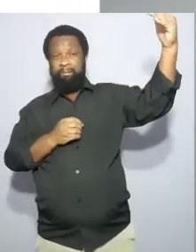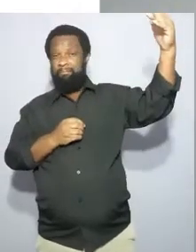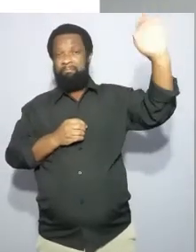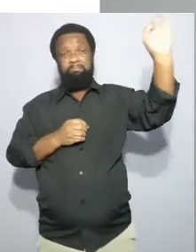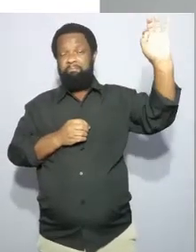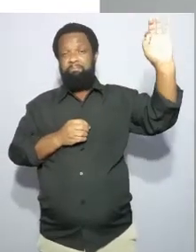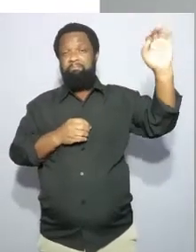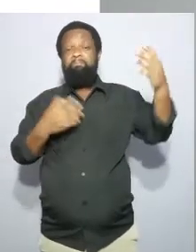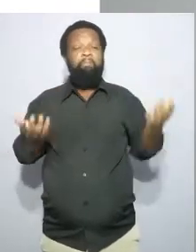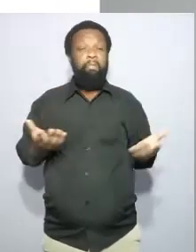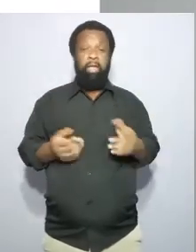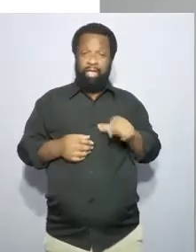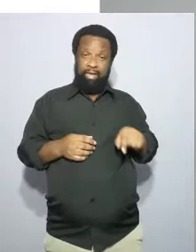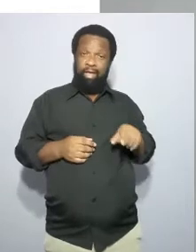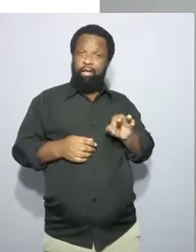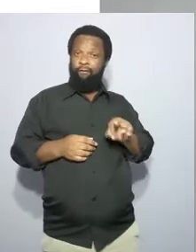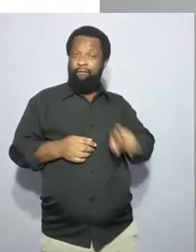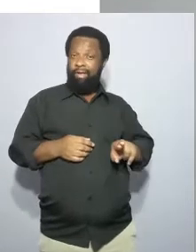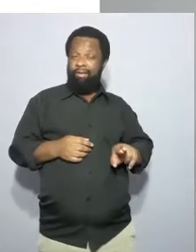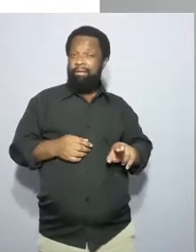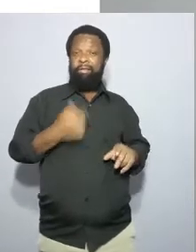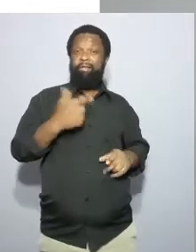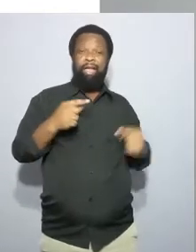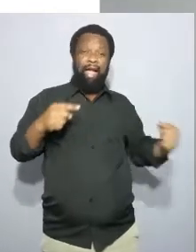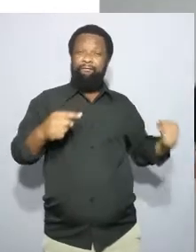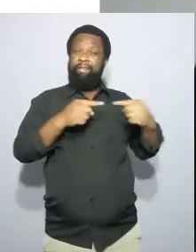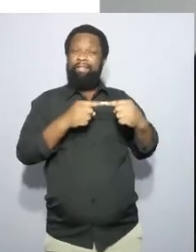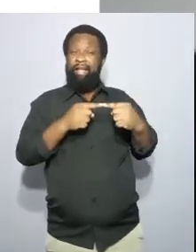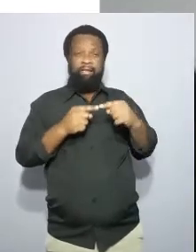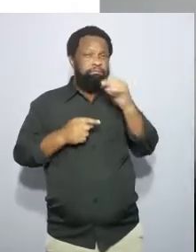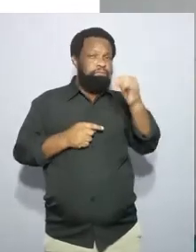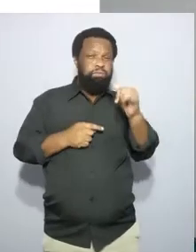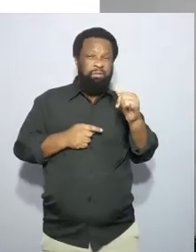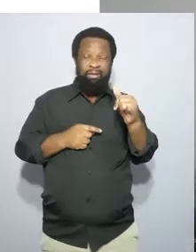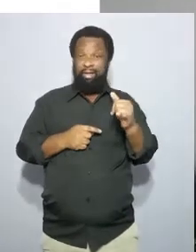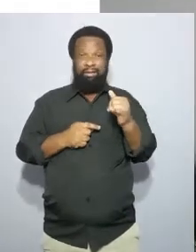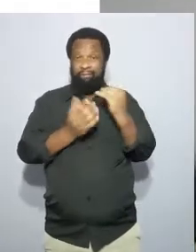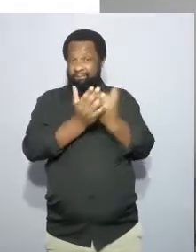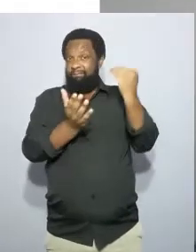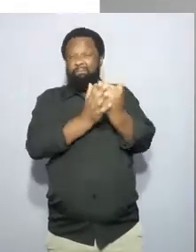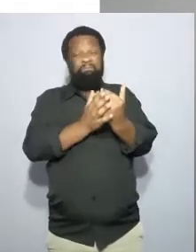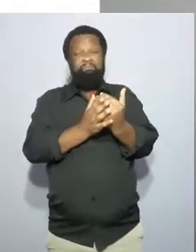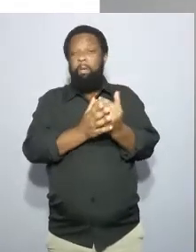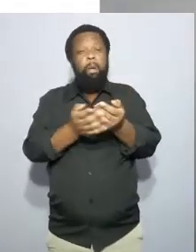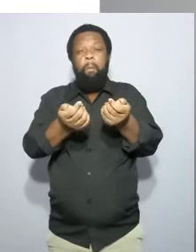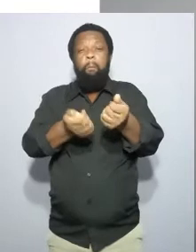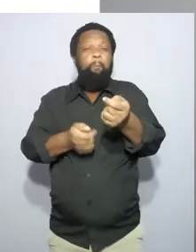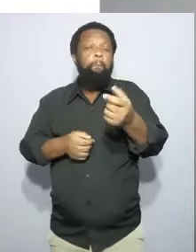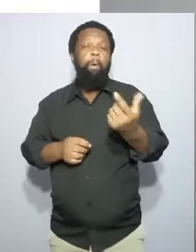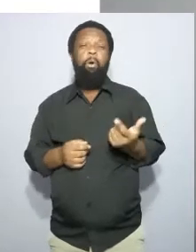faz sentido. O frâncio não tem uma afinidade eletrônica alta. Ele tem uma afinidade